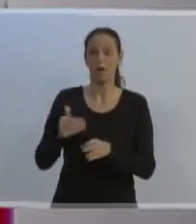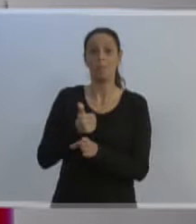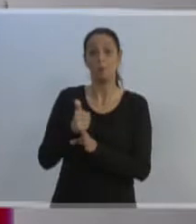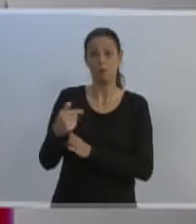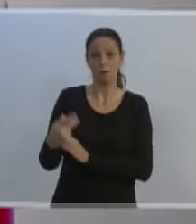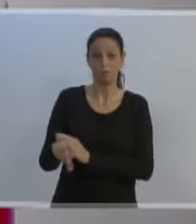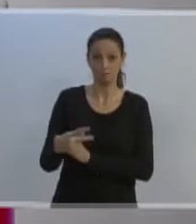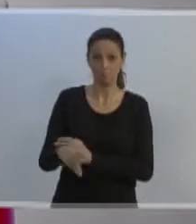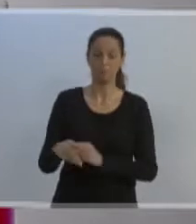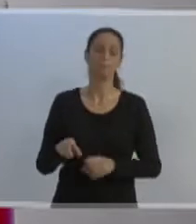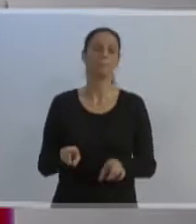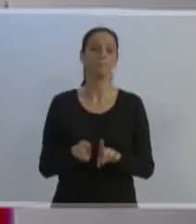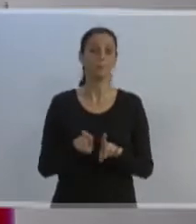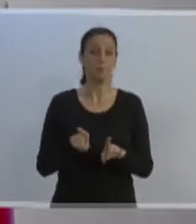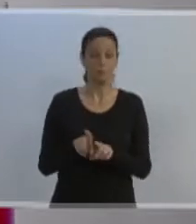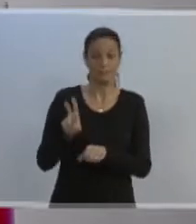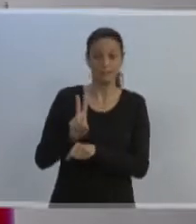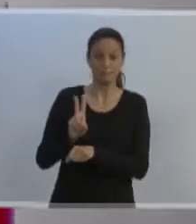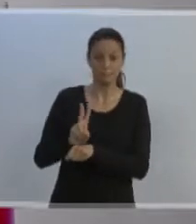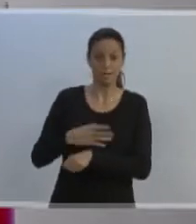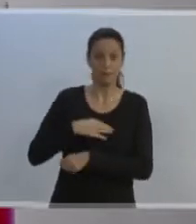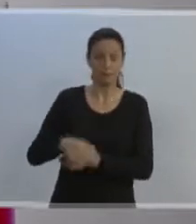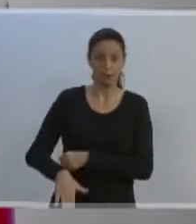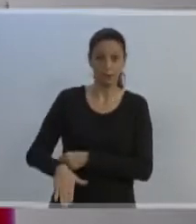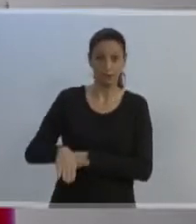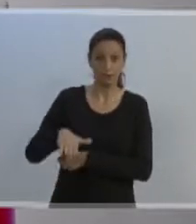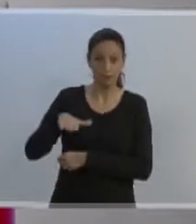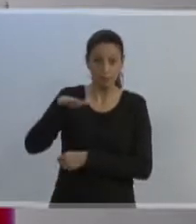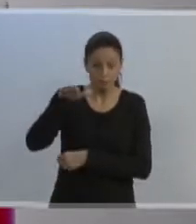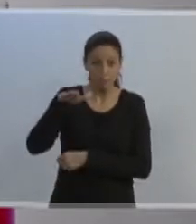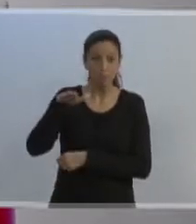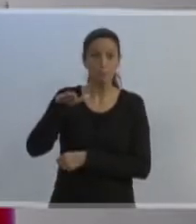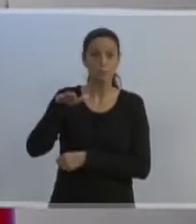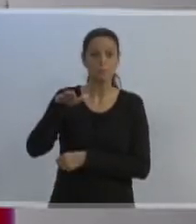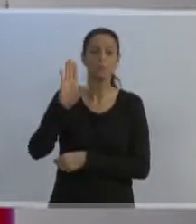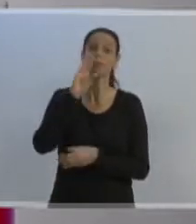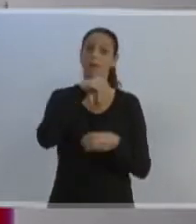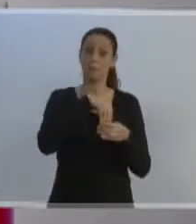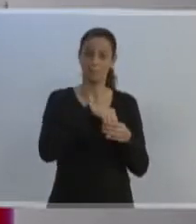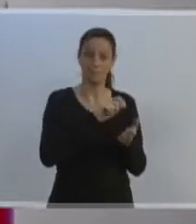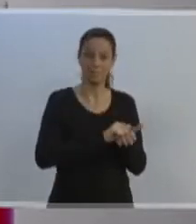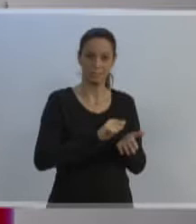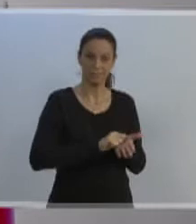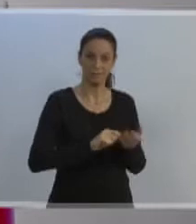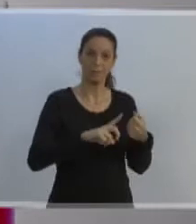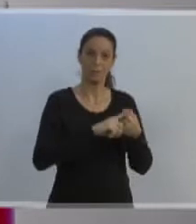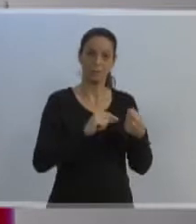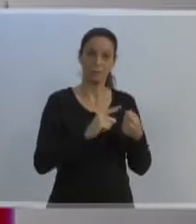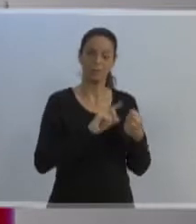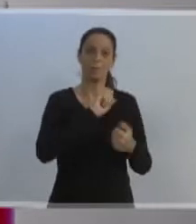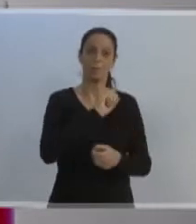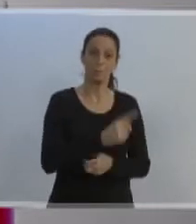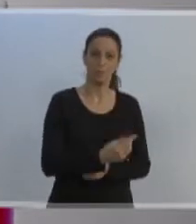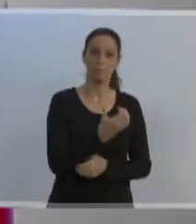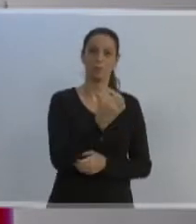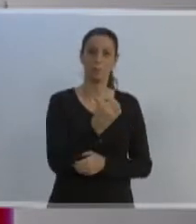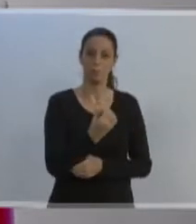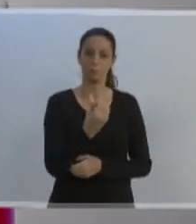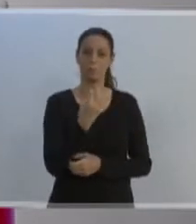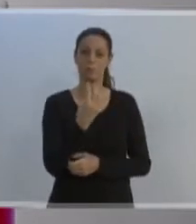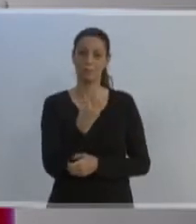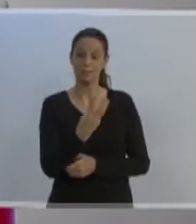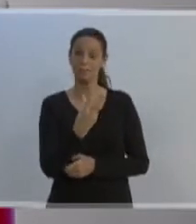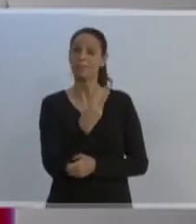ainda, o dever de criá-los e educá-los. Isso está escrito no artigo 1634.